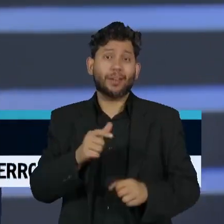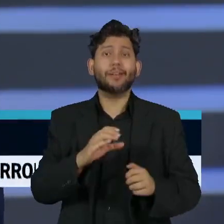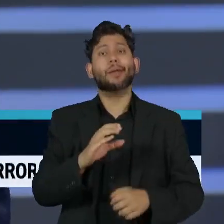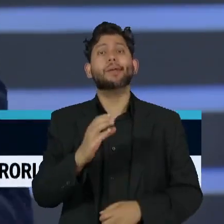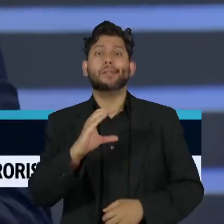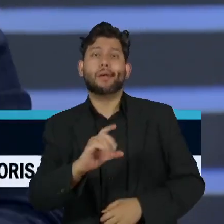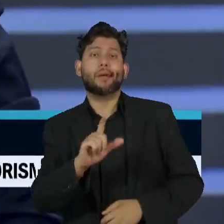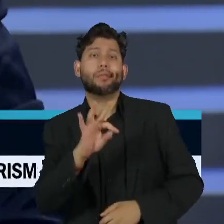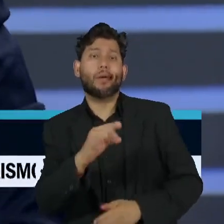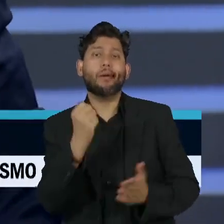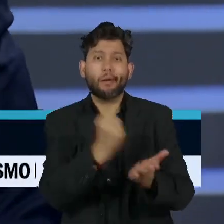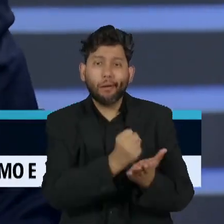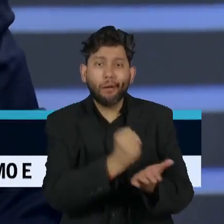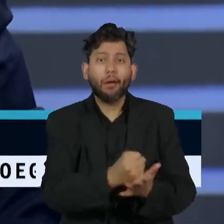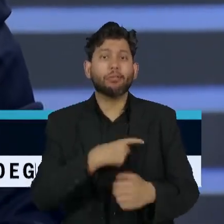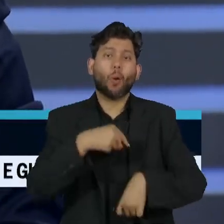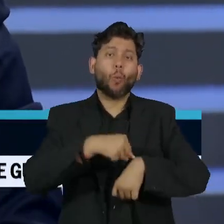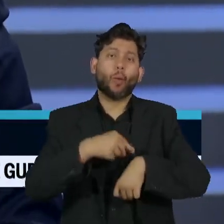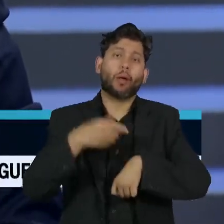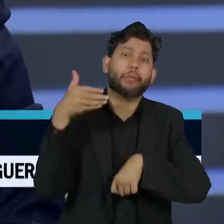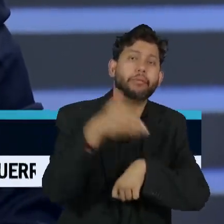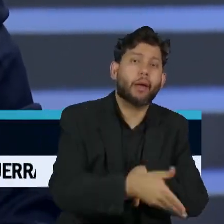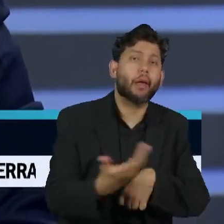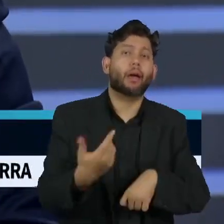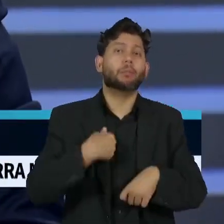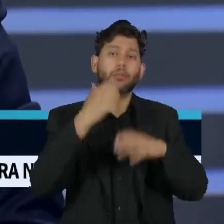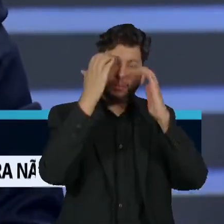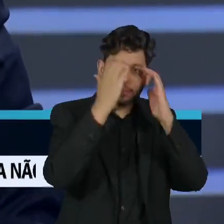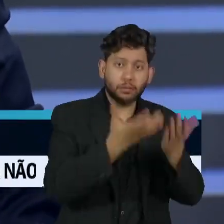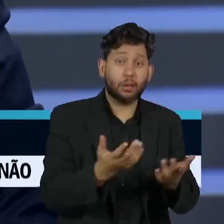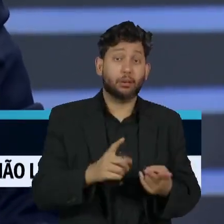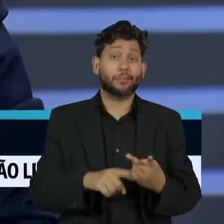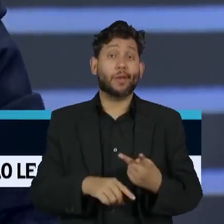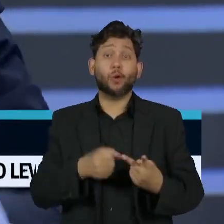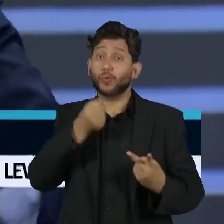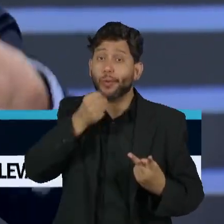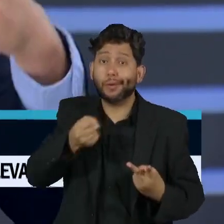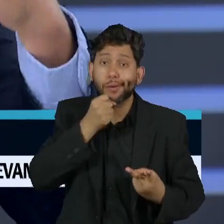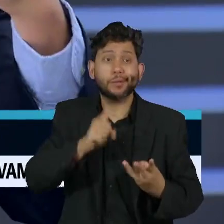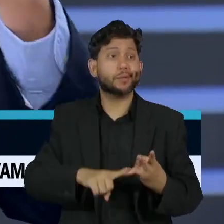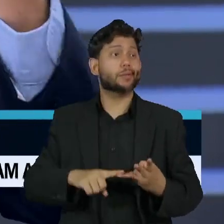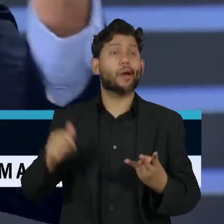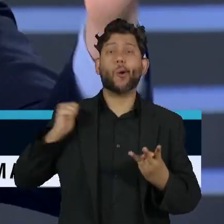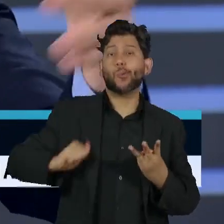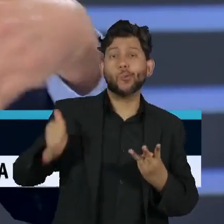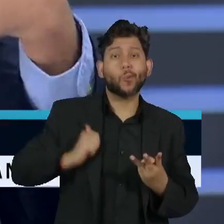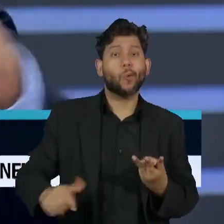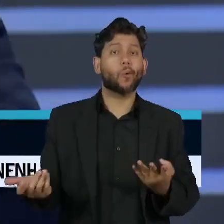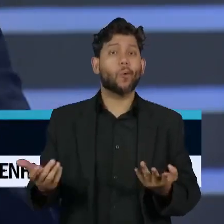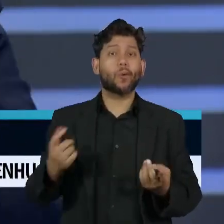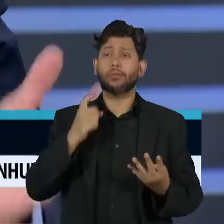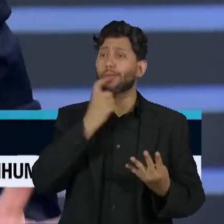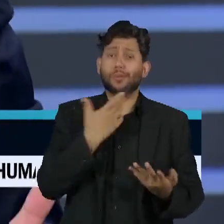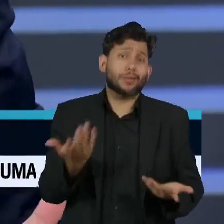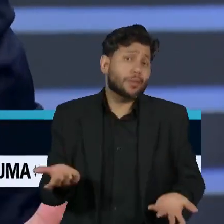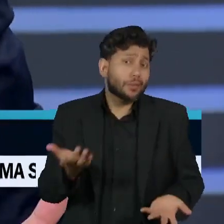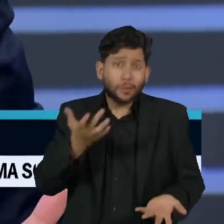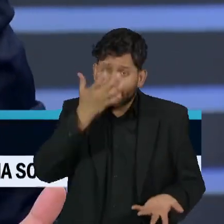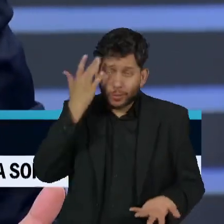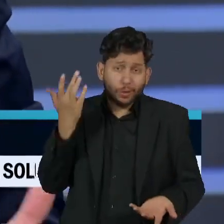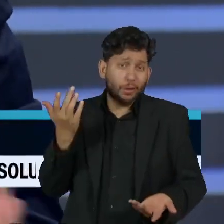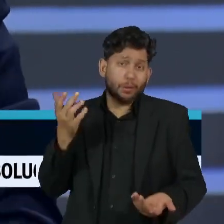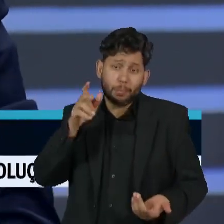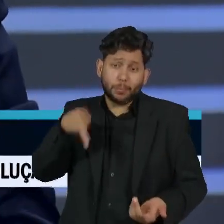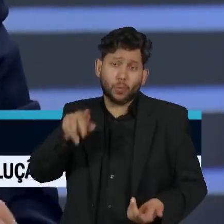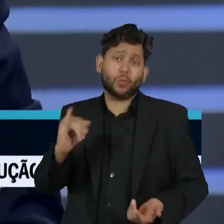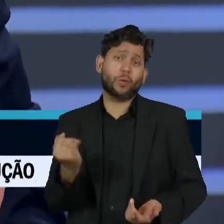hierarquia então tem determinados os jornalistas atores de televisão e eh outros Dentist tudo tudo